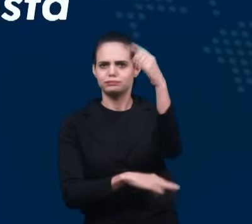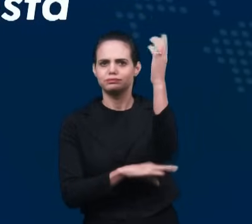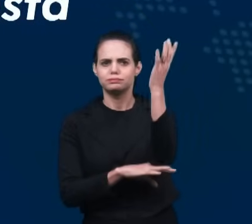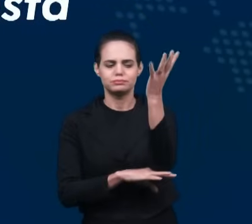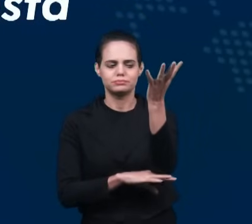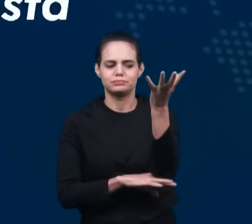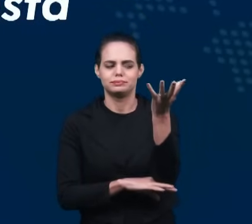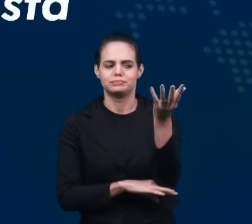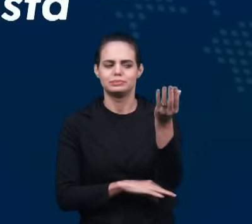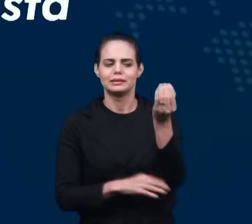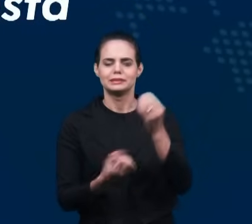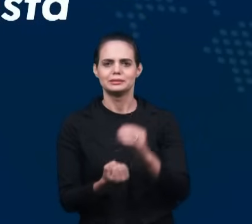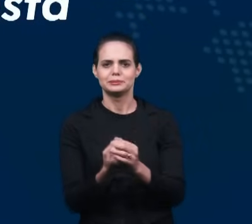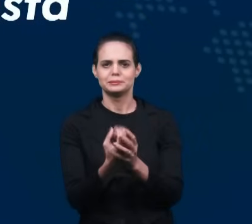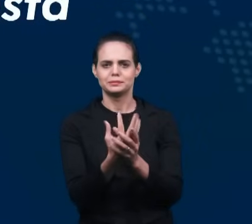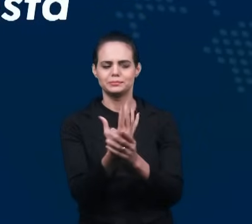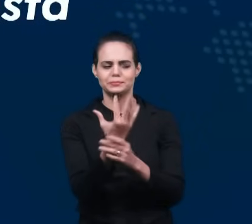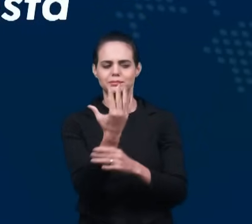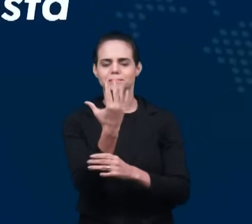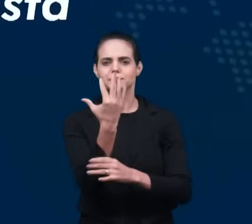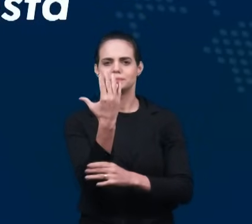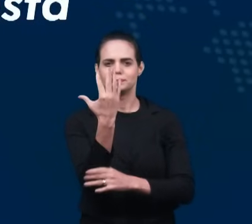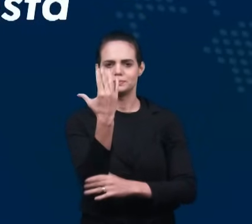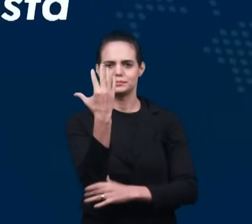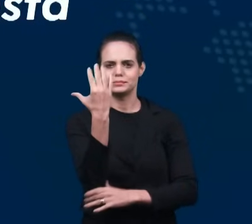Enquanto as folhas, sabei.